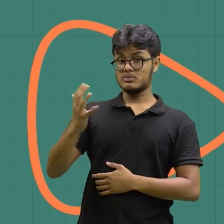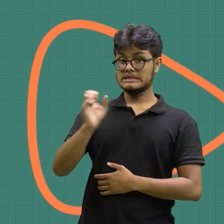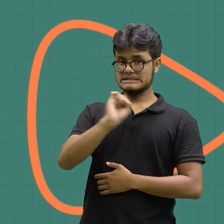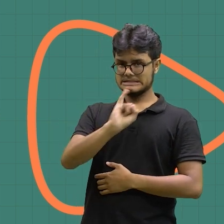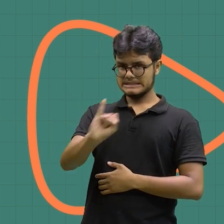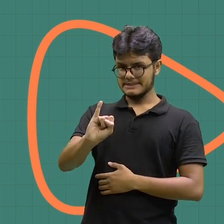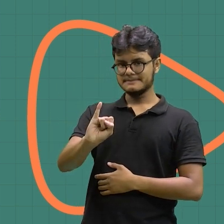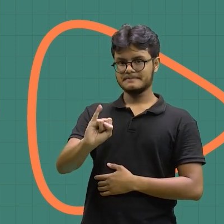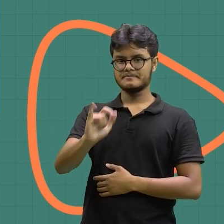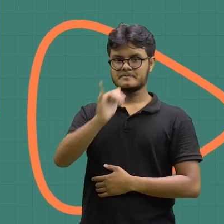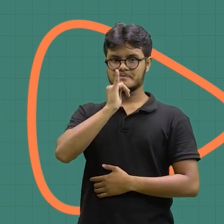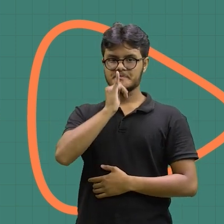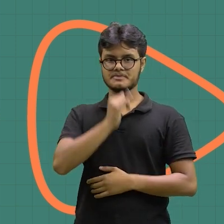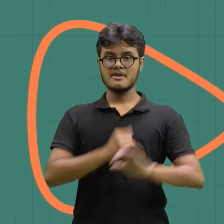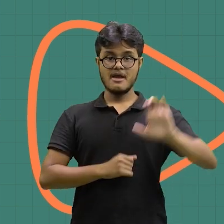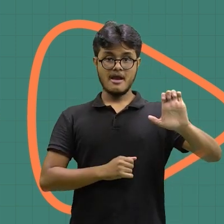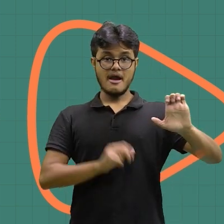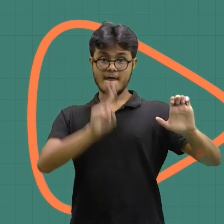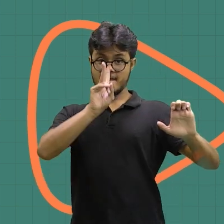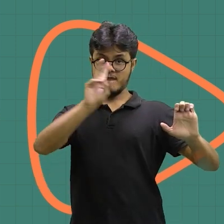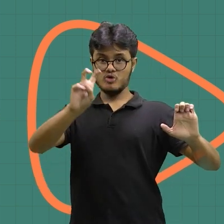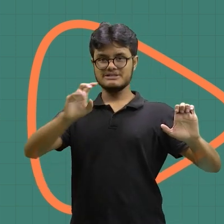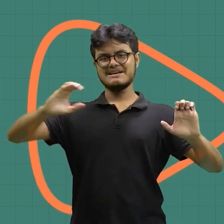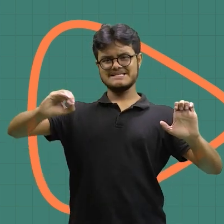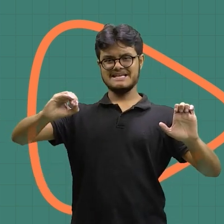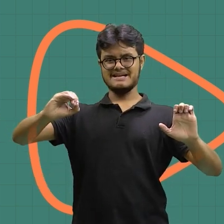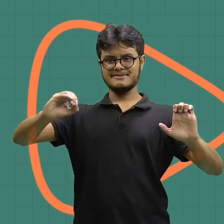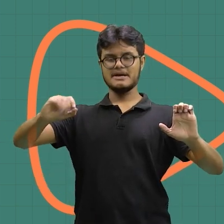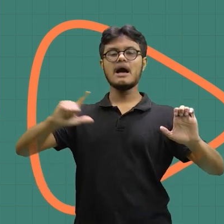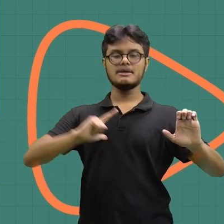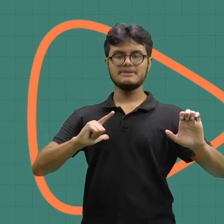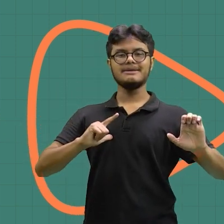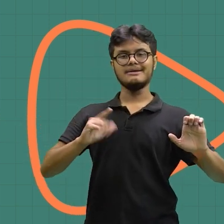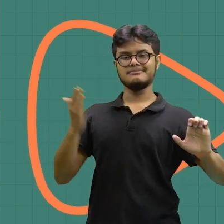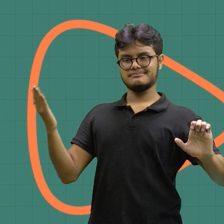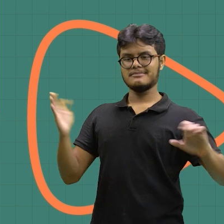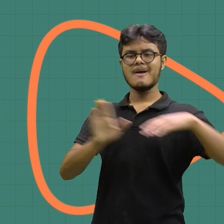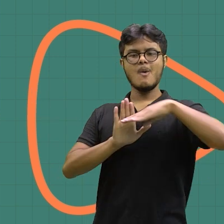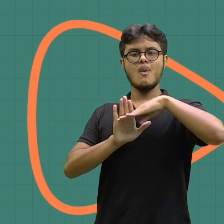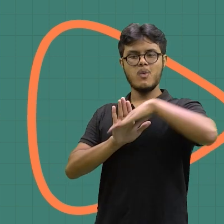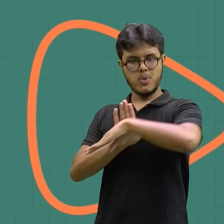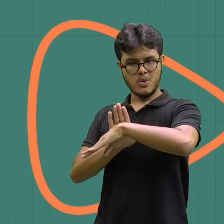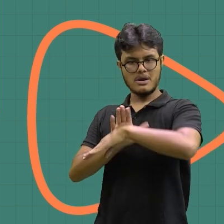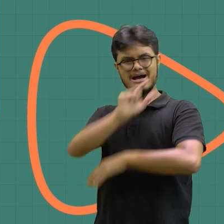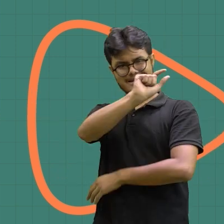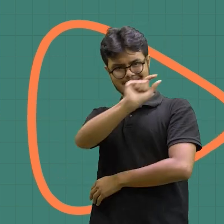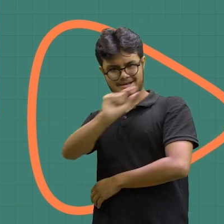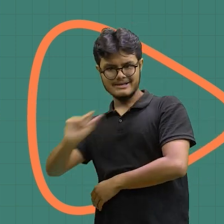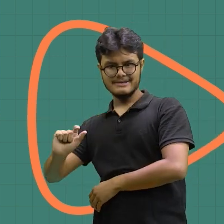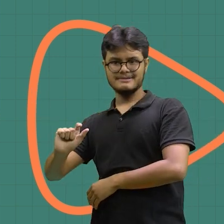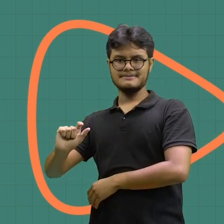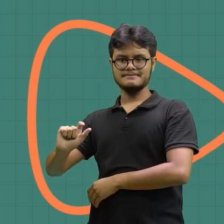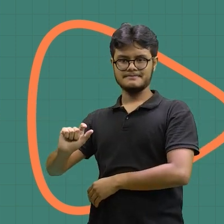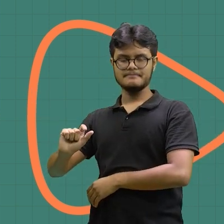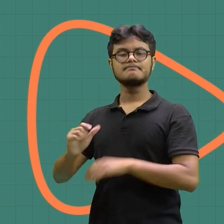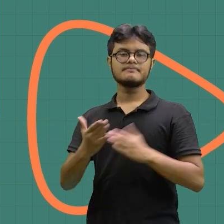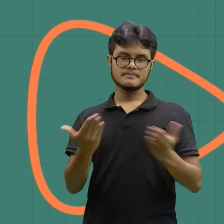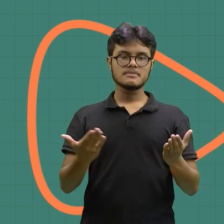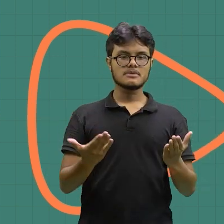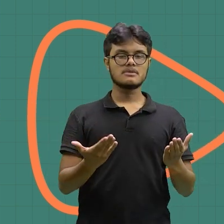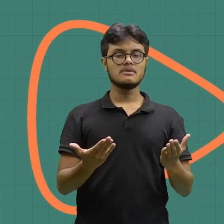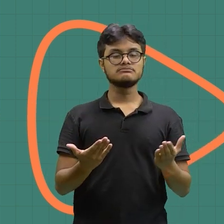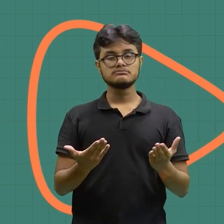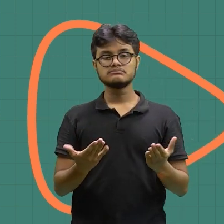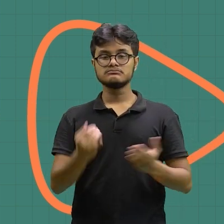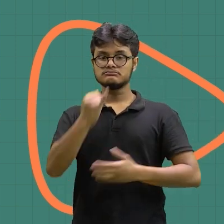diferença de potencial é igual a zero. E aí eu tenho essa relação aqui, essa reta aqui. E eu tenho que a curva